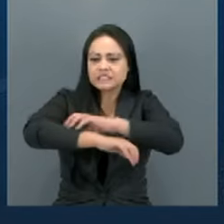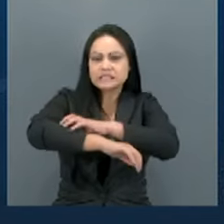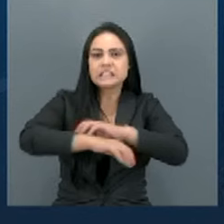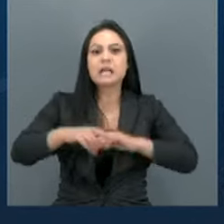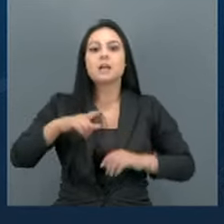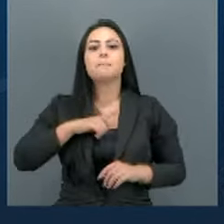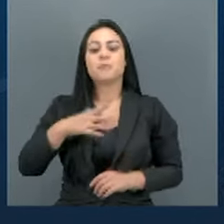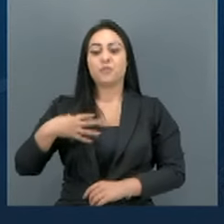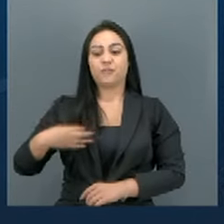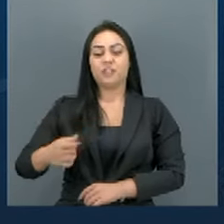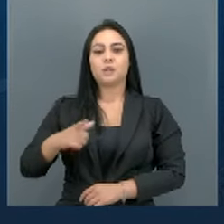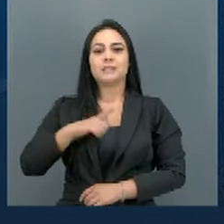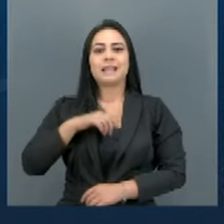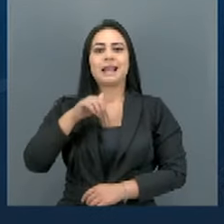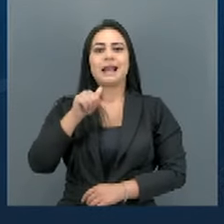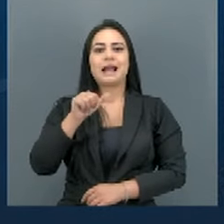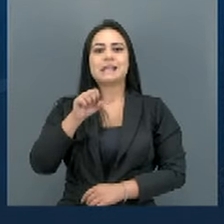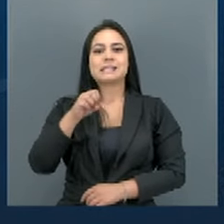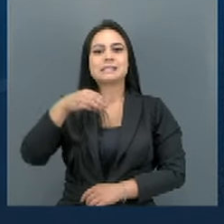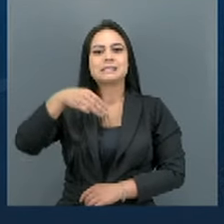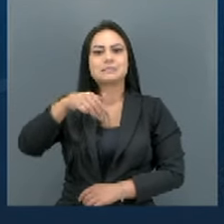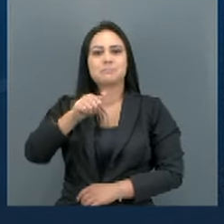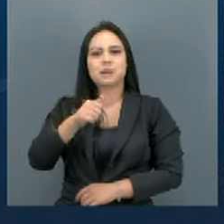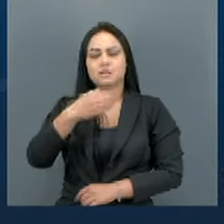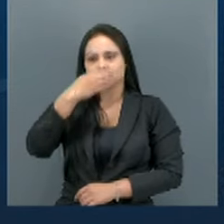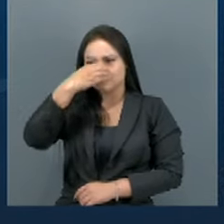asma. Não tem como eu levar